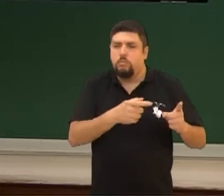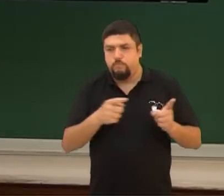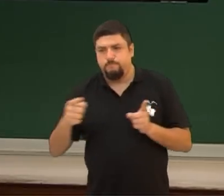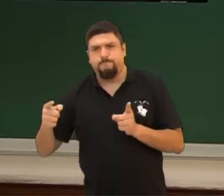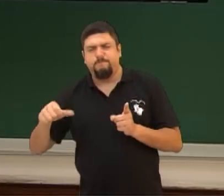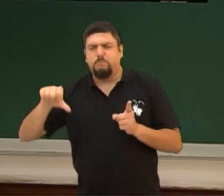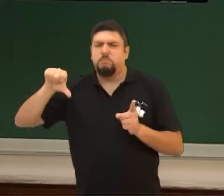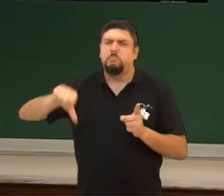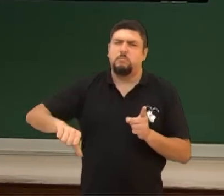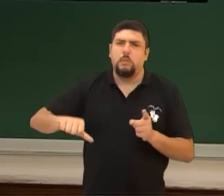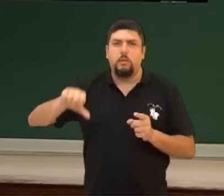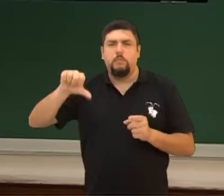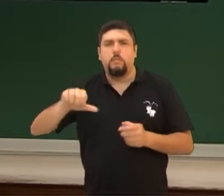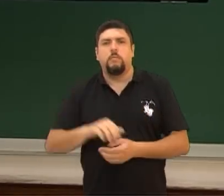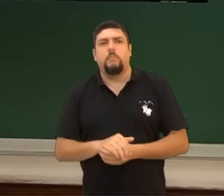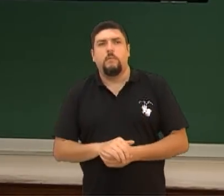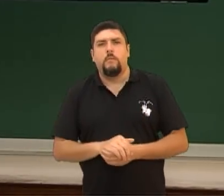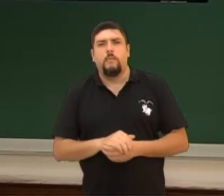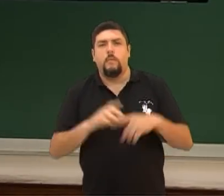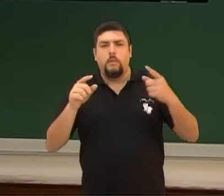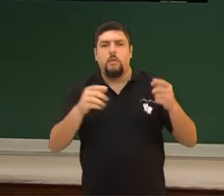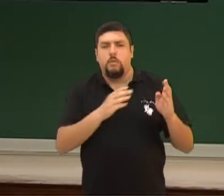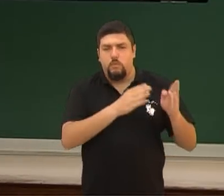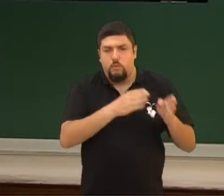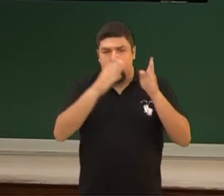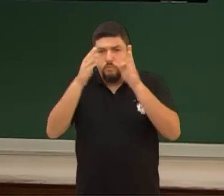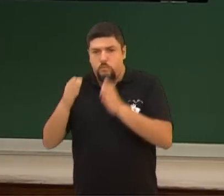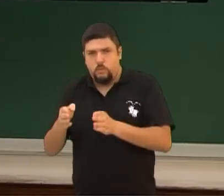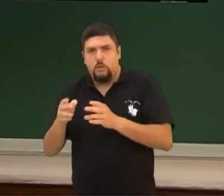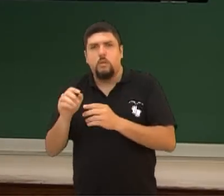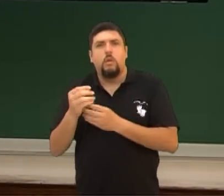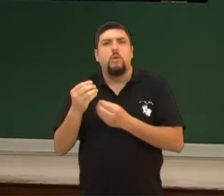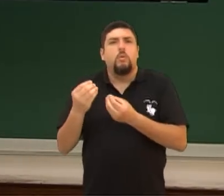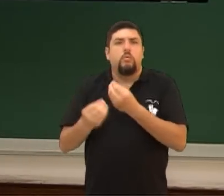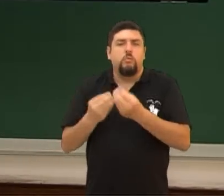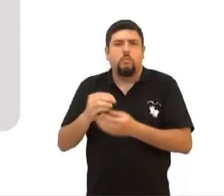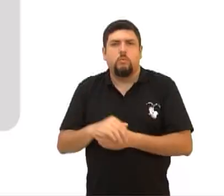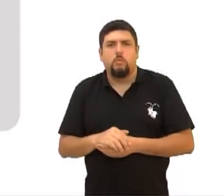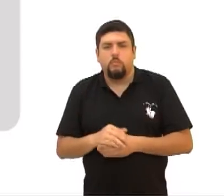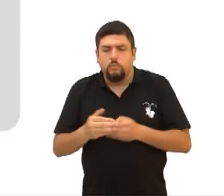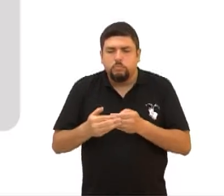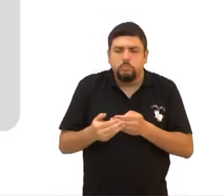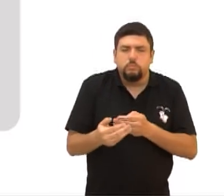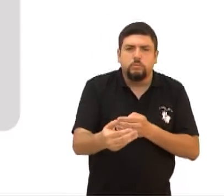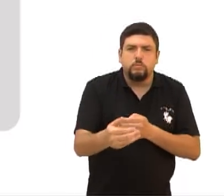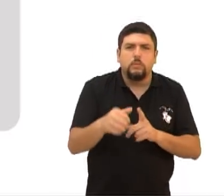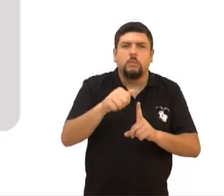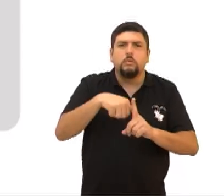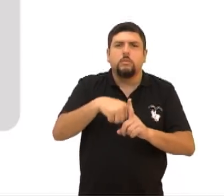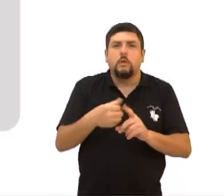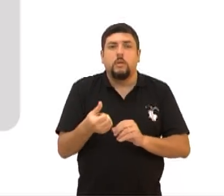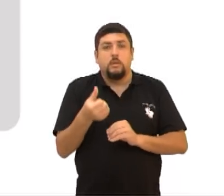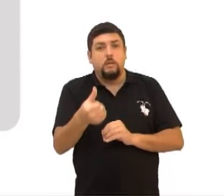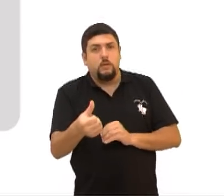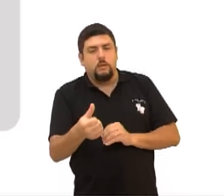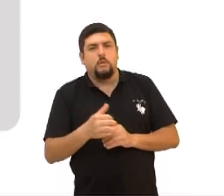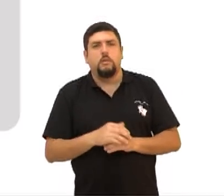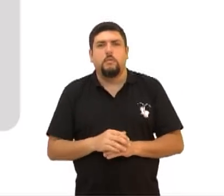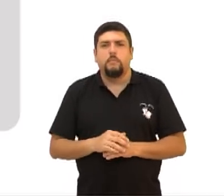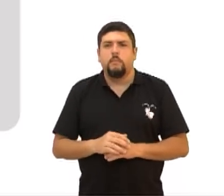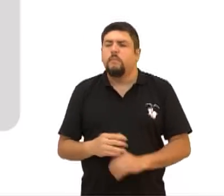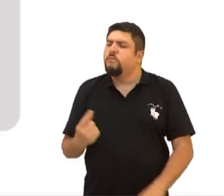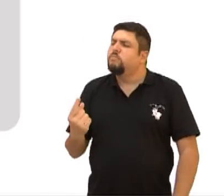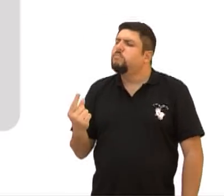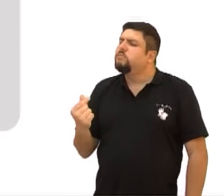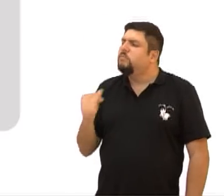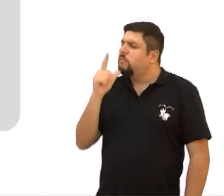água. Num segundo gráfico, nós temos em relação aos próximos 6 meses. O preço da água, né, a pergunta,